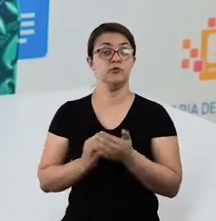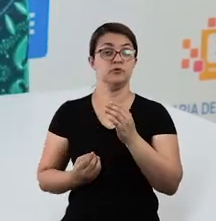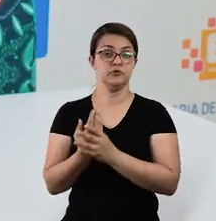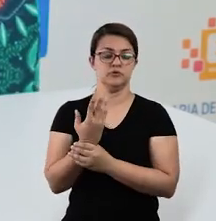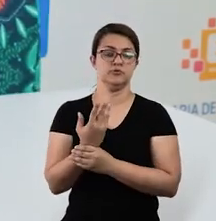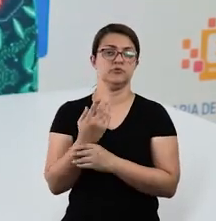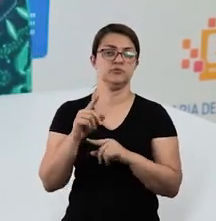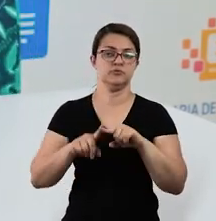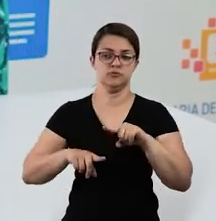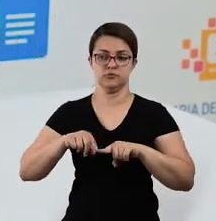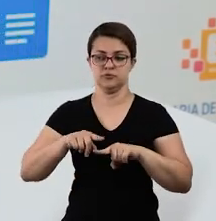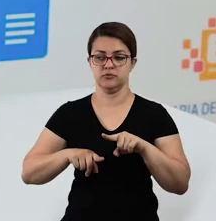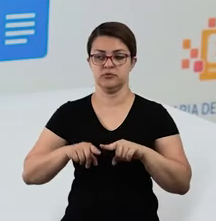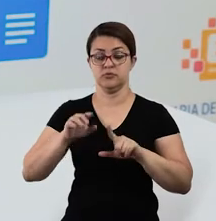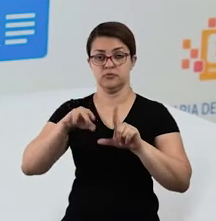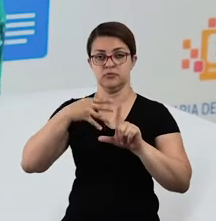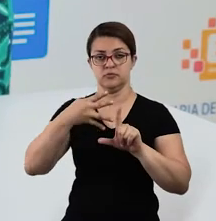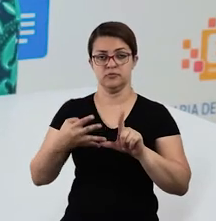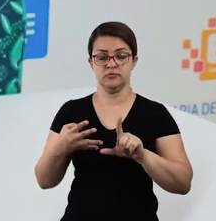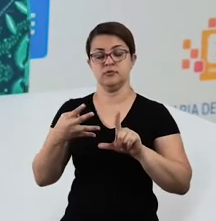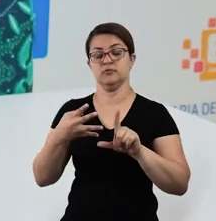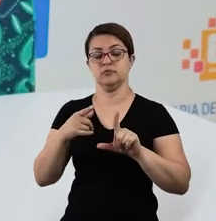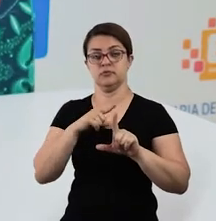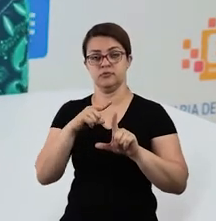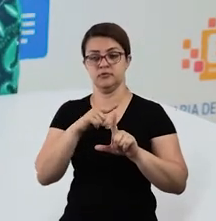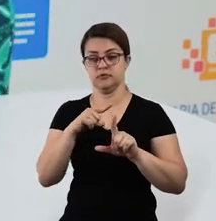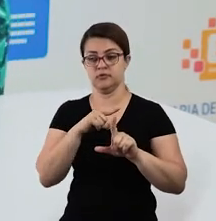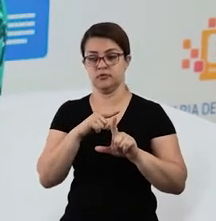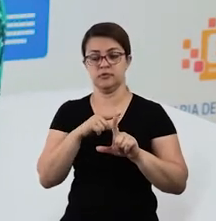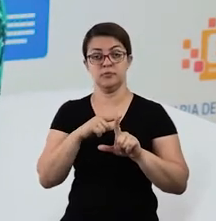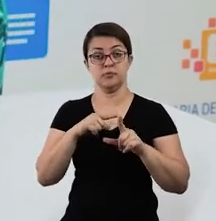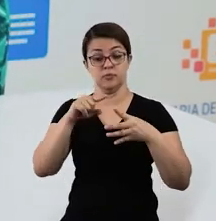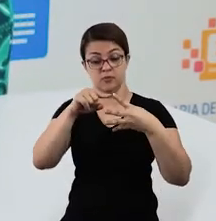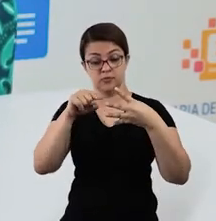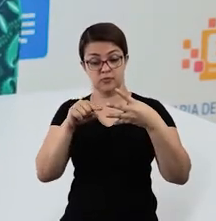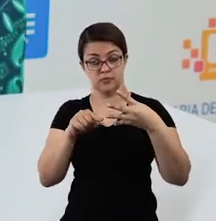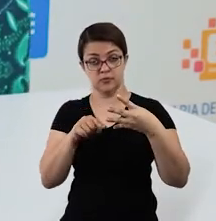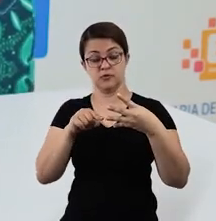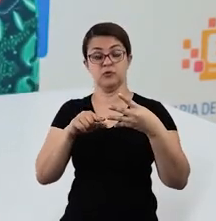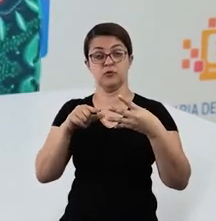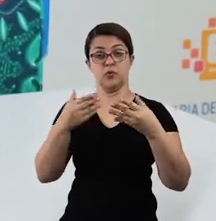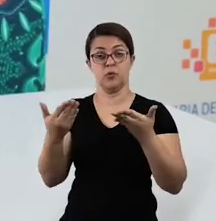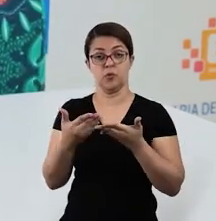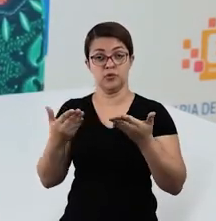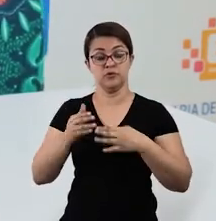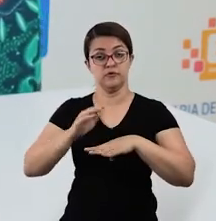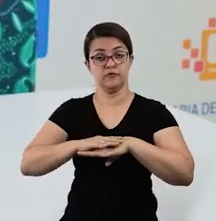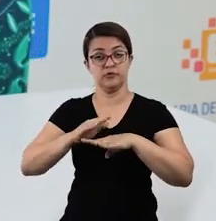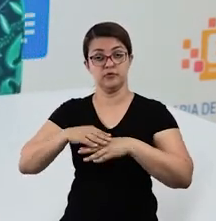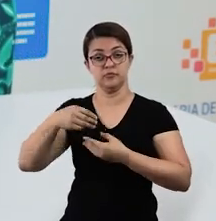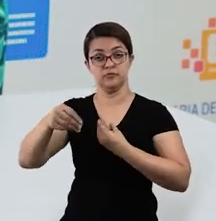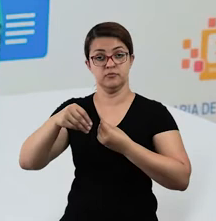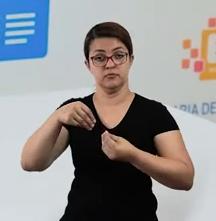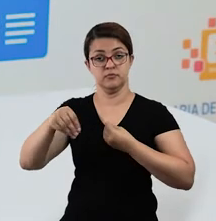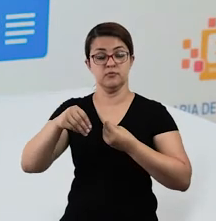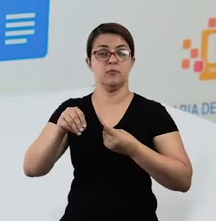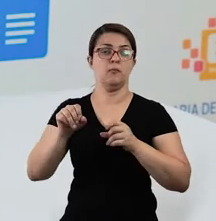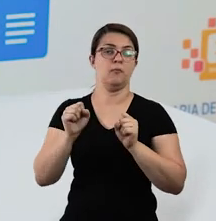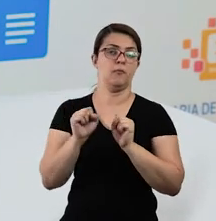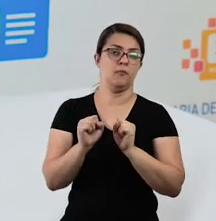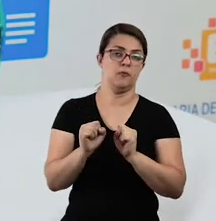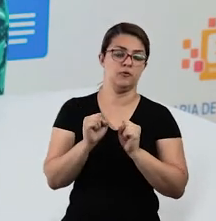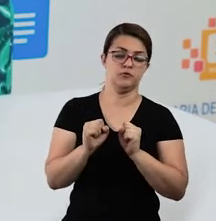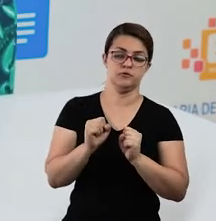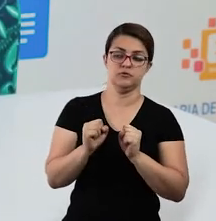origem dos materiais. No quadro aqui do lado estão quatro objetos que hoje são feitos de plástico. Eles também podem ser feitos